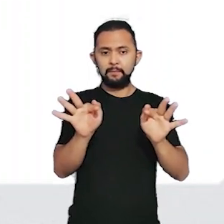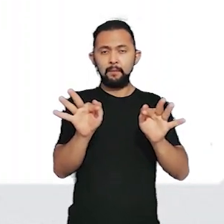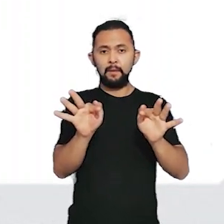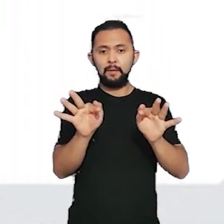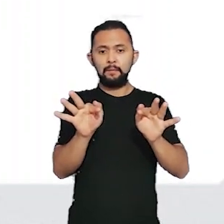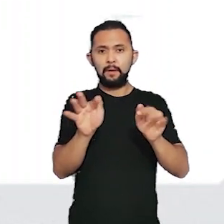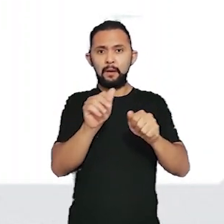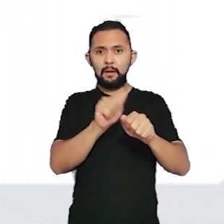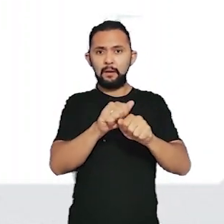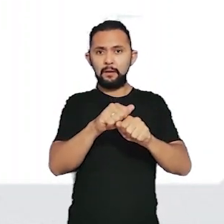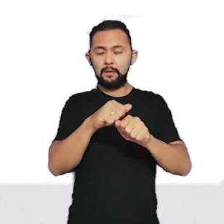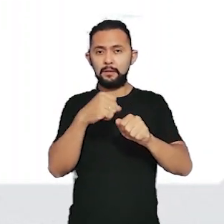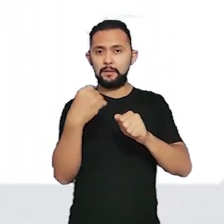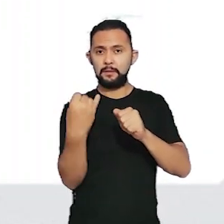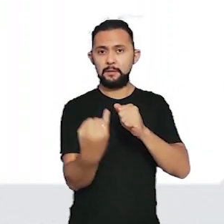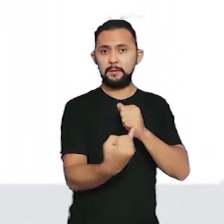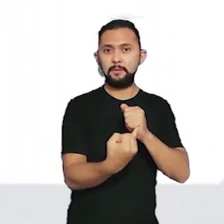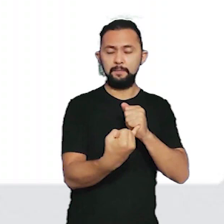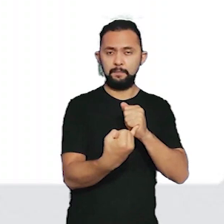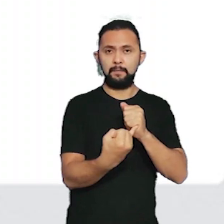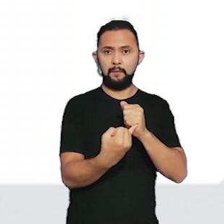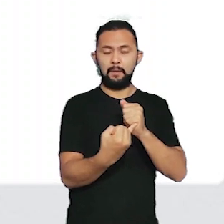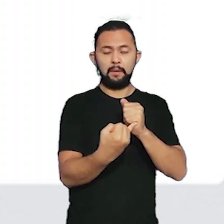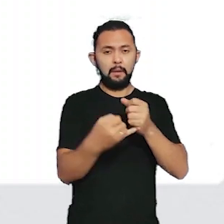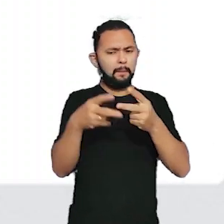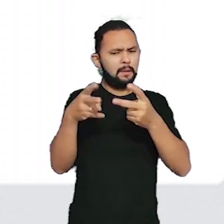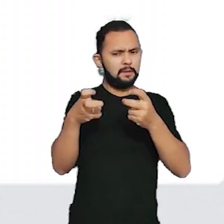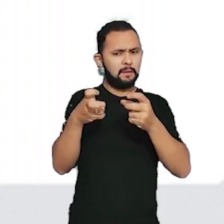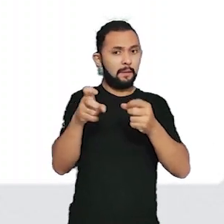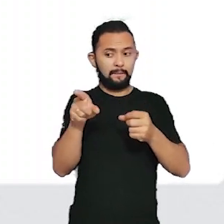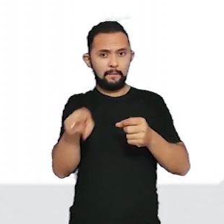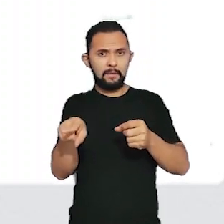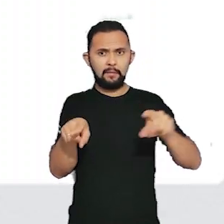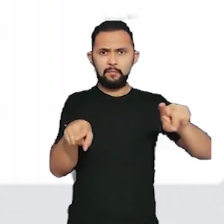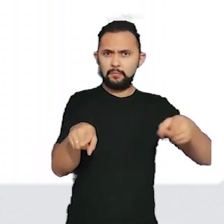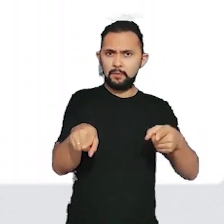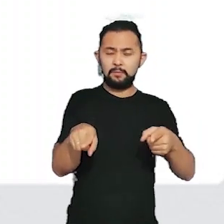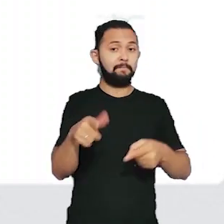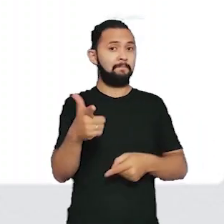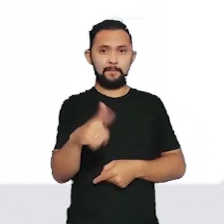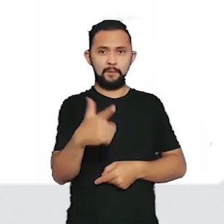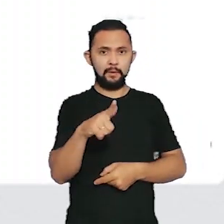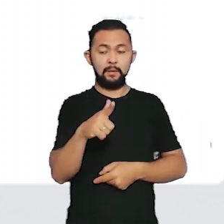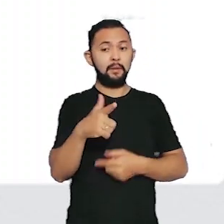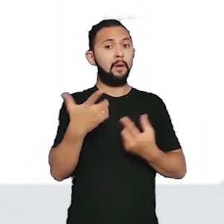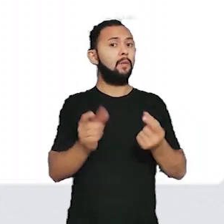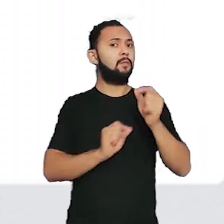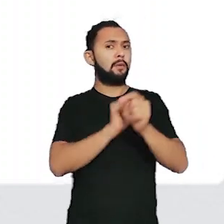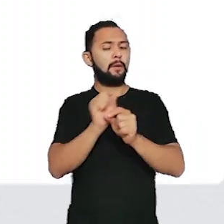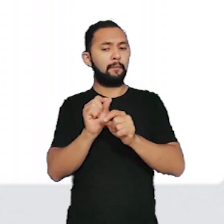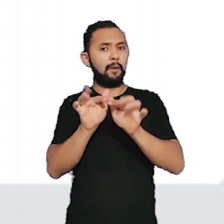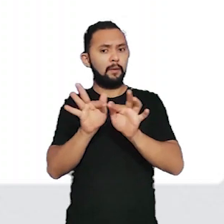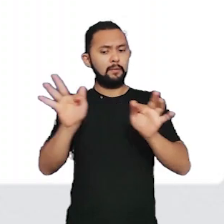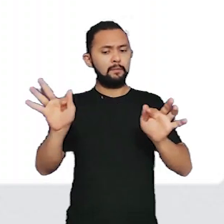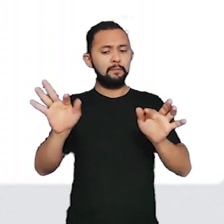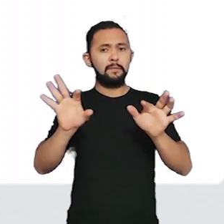E observe que a oração ela não está sendo separada por nenhuma vírgula. Então, significa que lá é uma